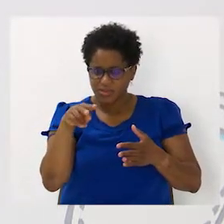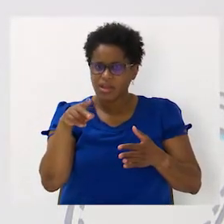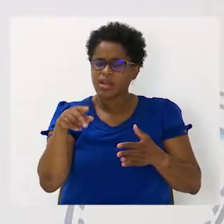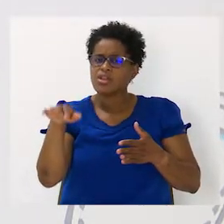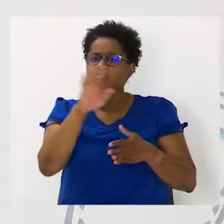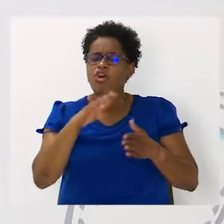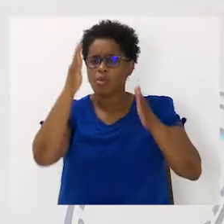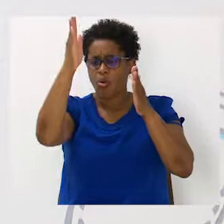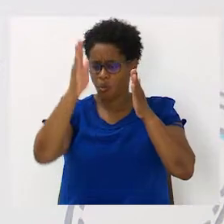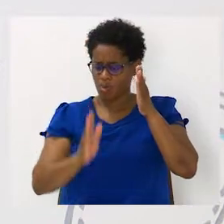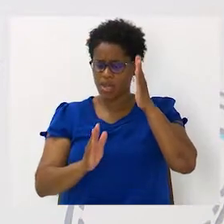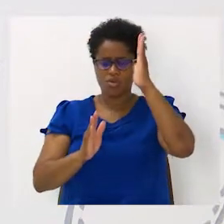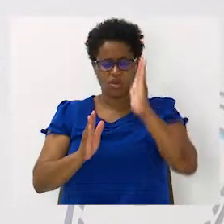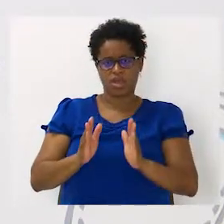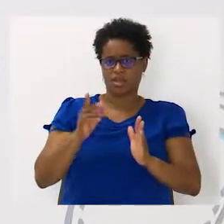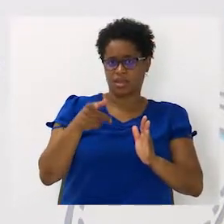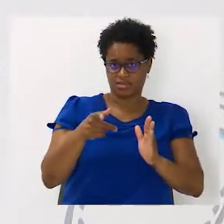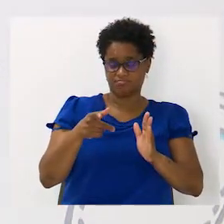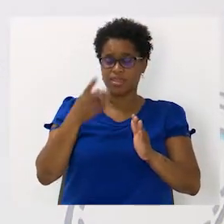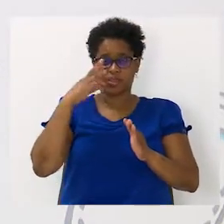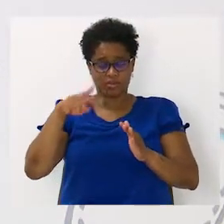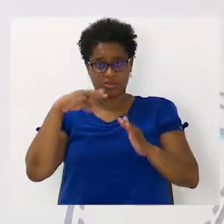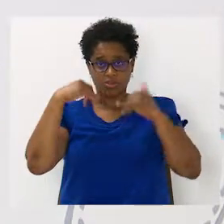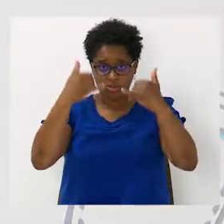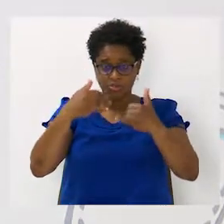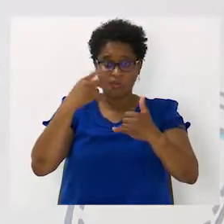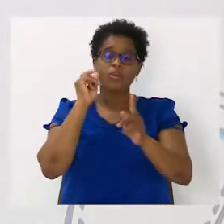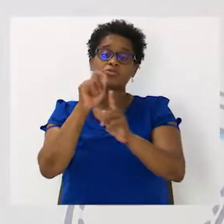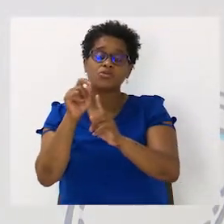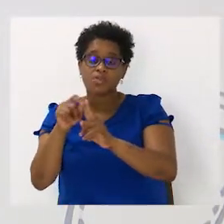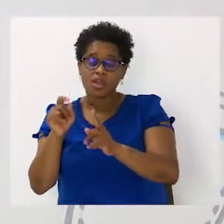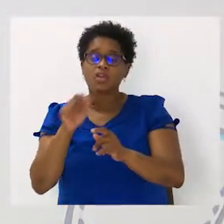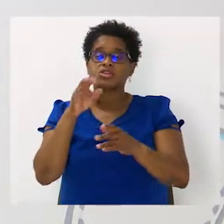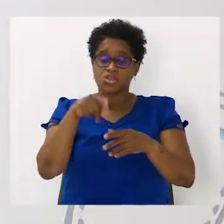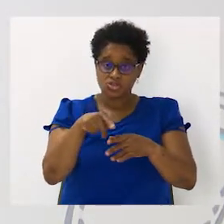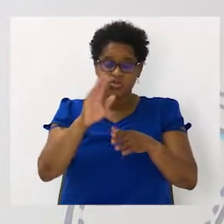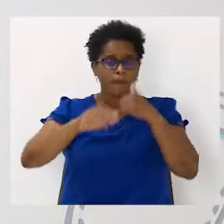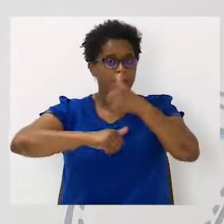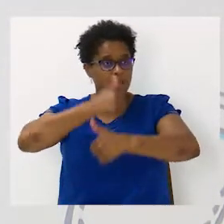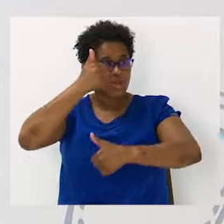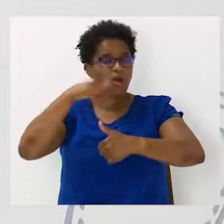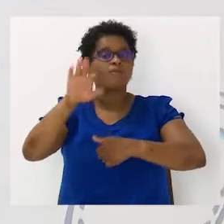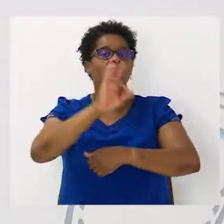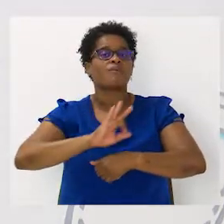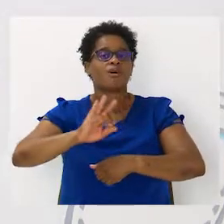oblíqua. Essa reta e essa reta. Mais à frente vamos especificar isso de melhor